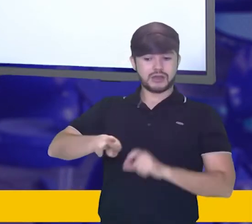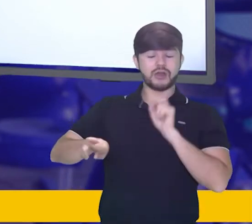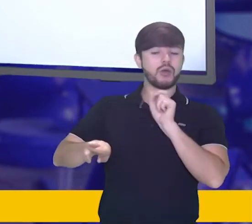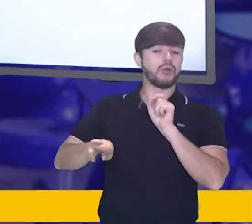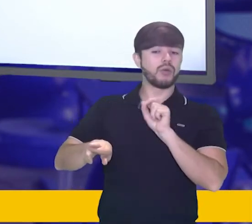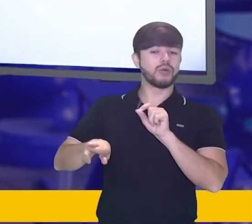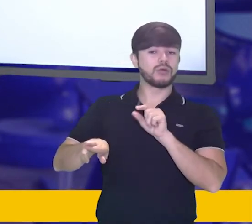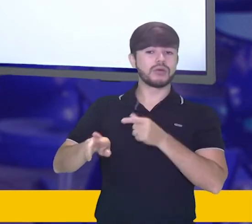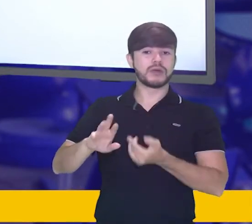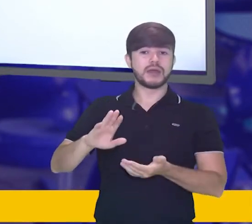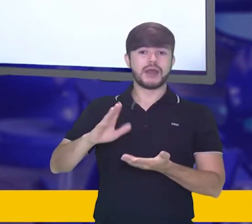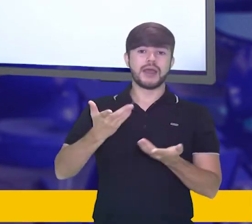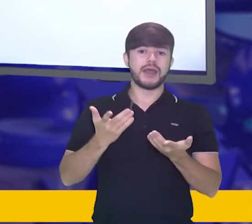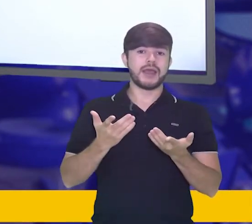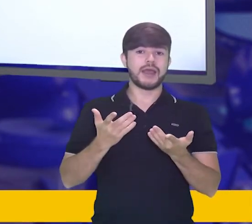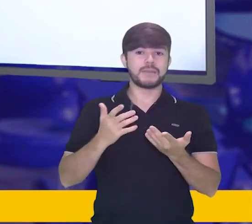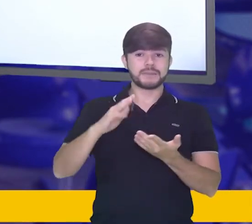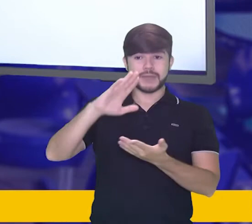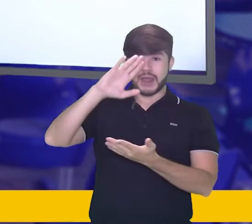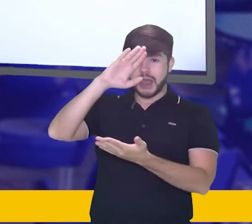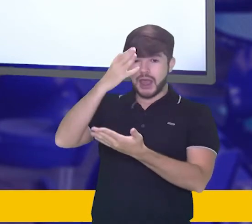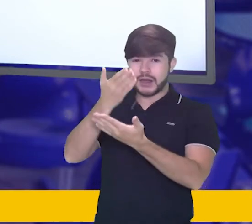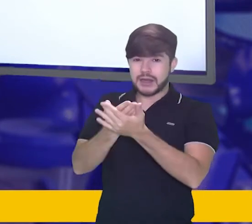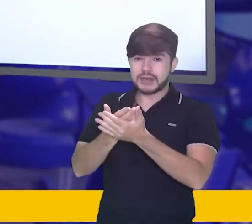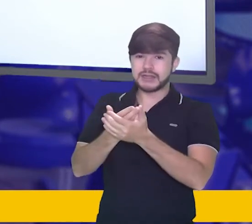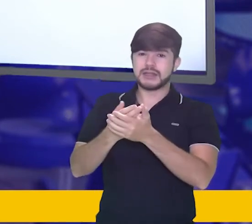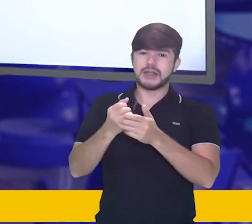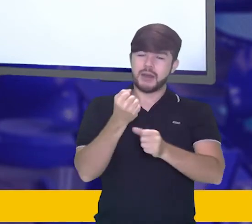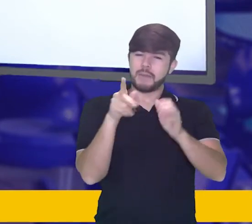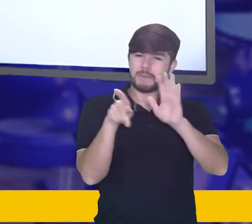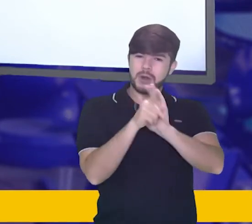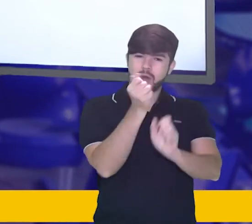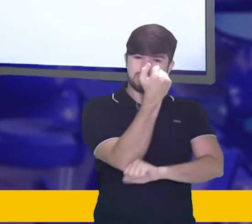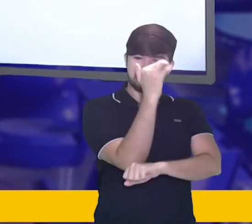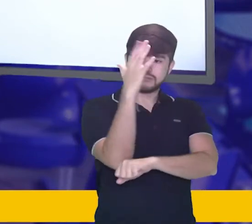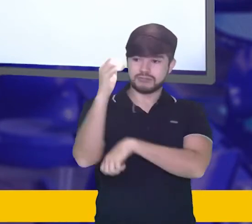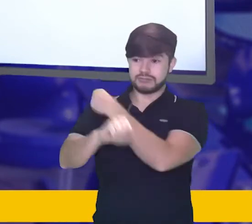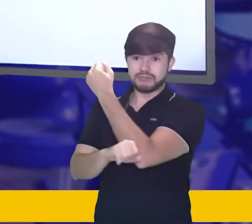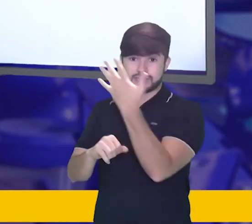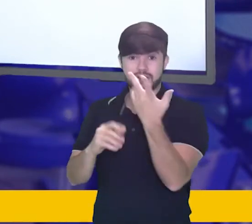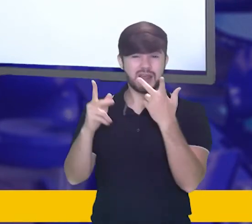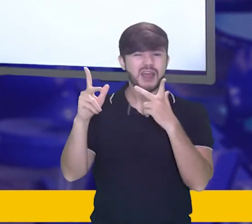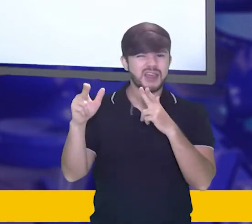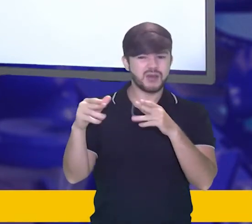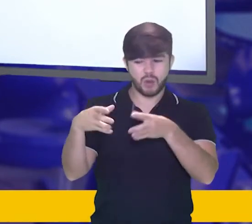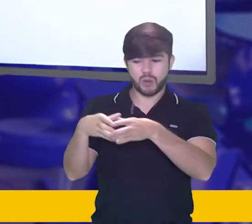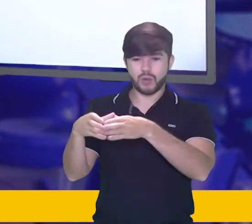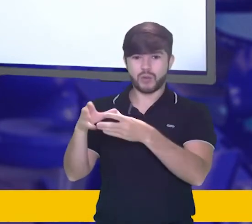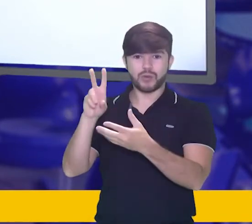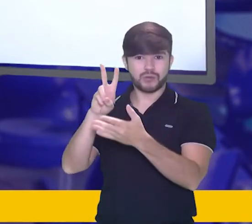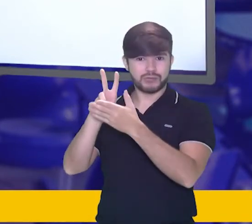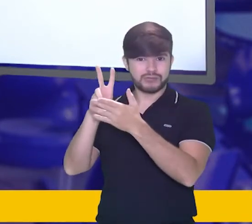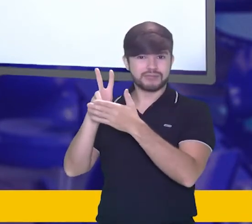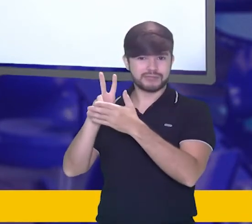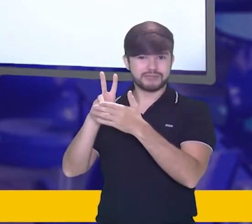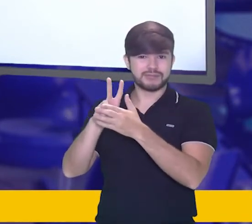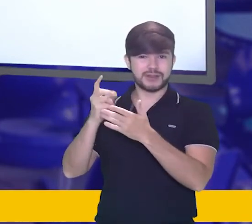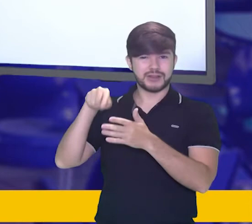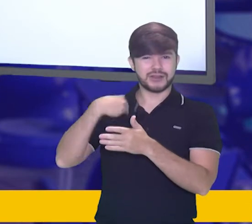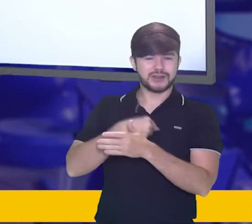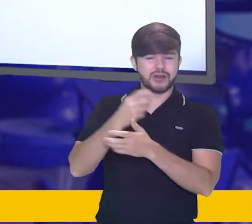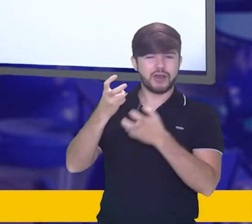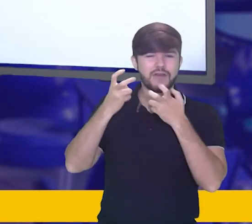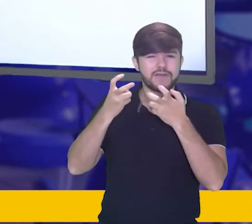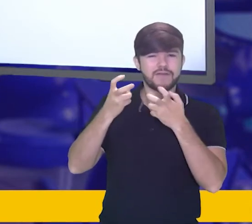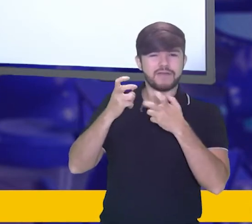em religiosidades como as crenças dos encantados da floresta, que seriam os indígenas, por exemplo,